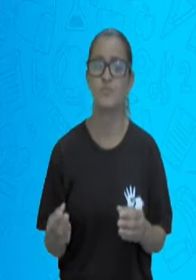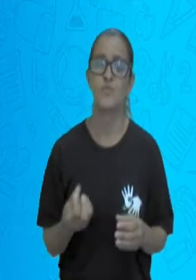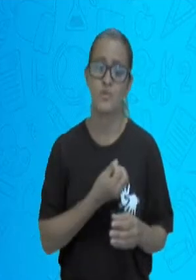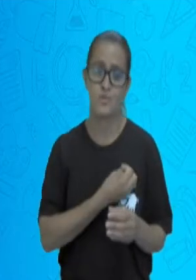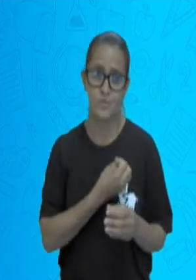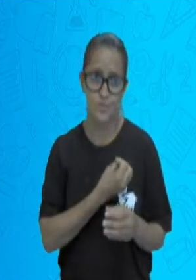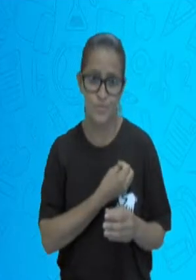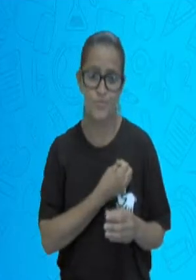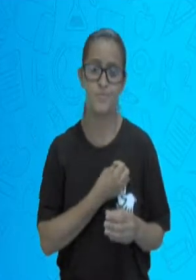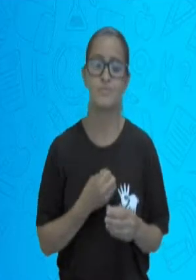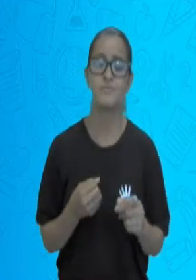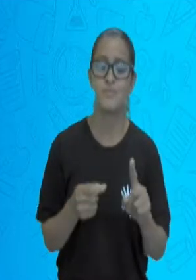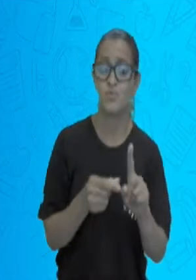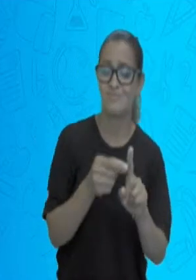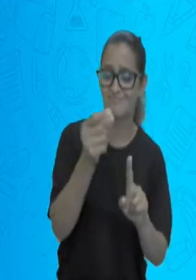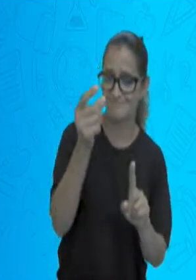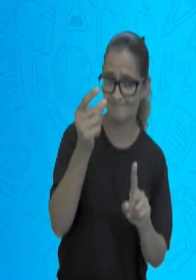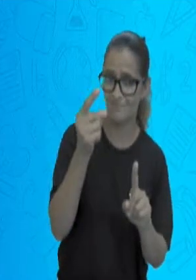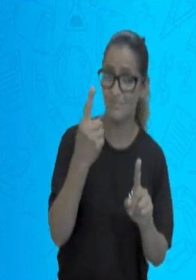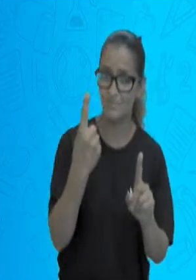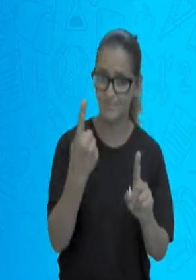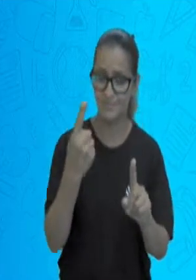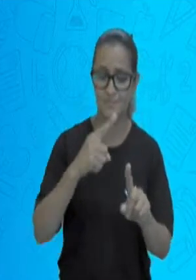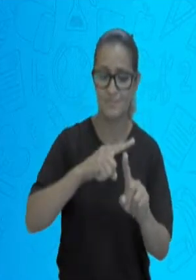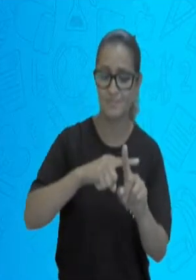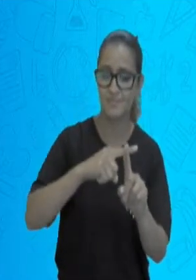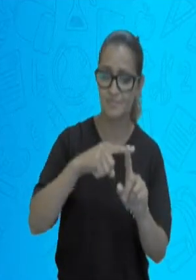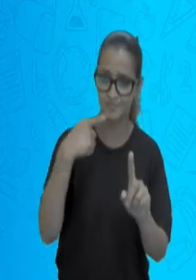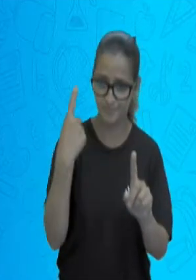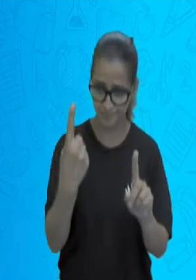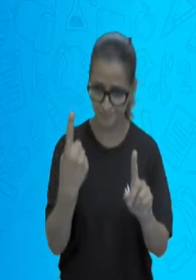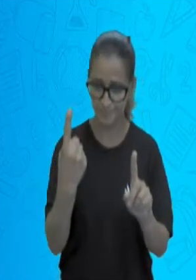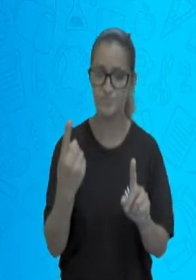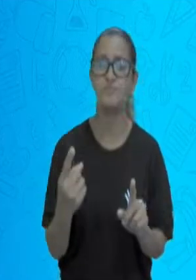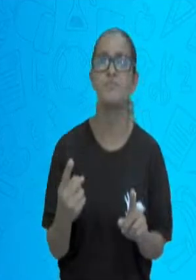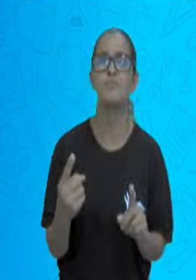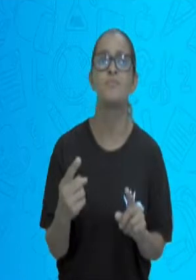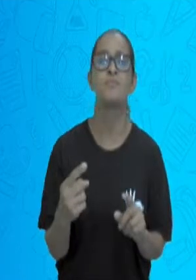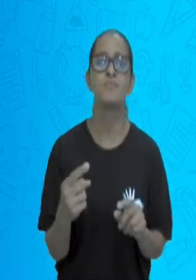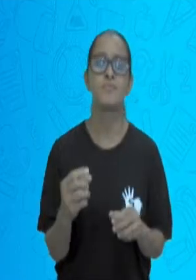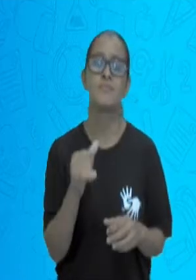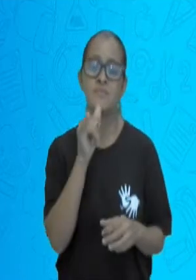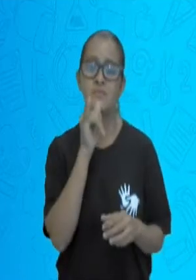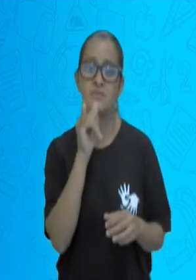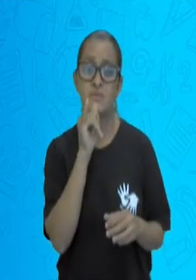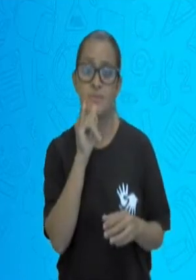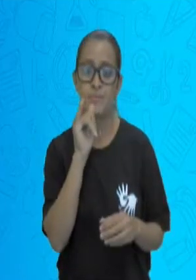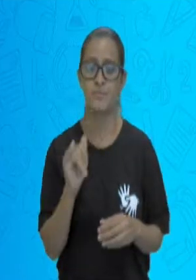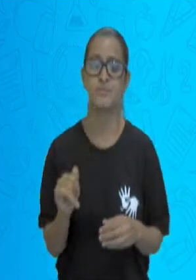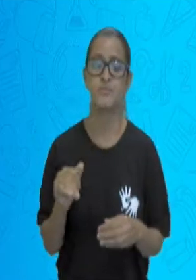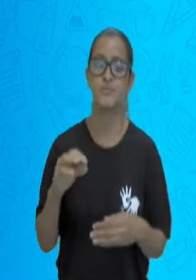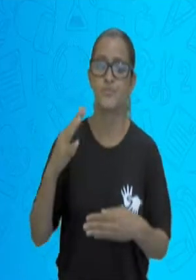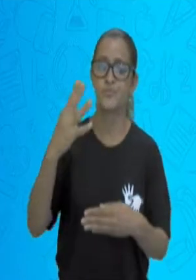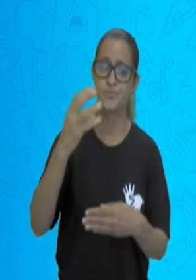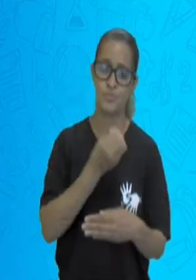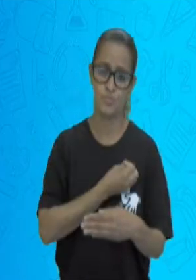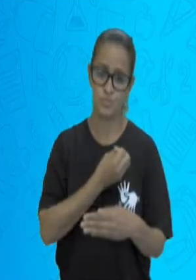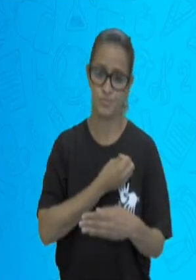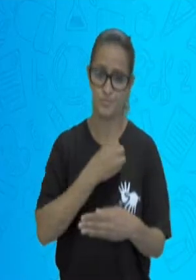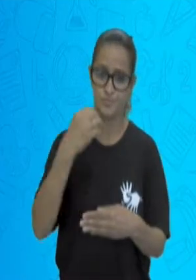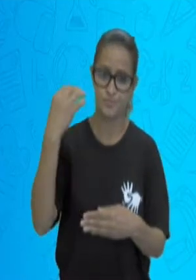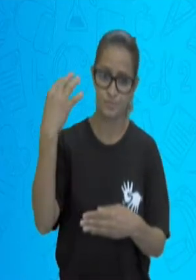que o anterior a ele. Exemplo: o sucessor de 4 é o 5,